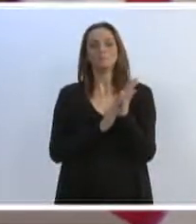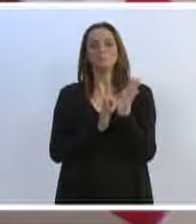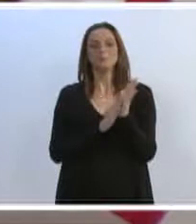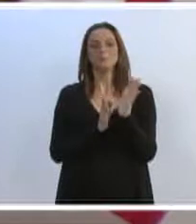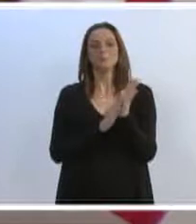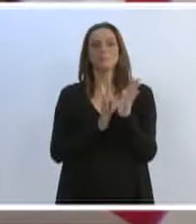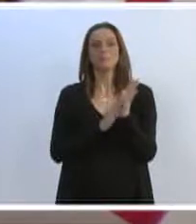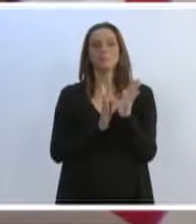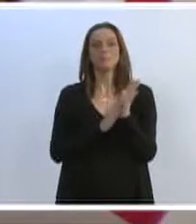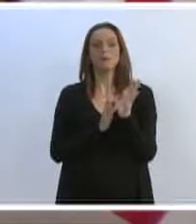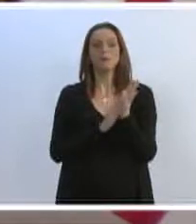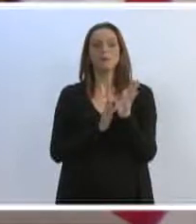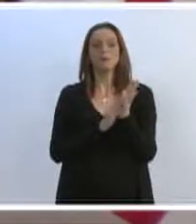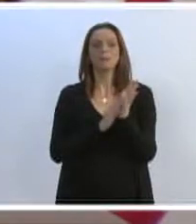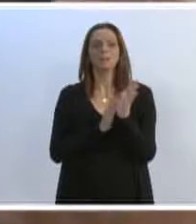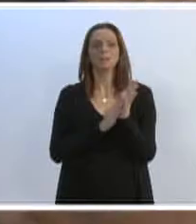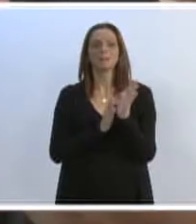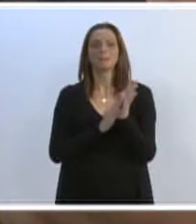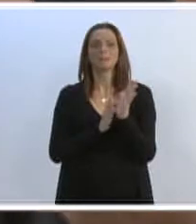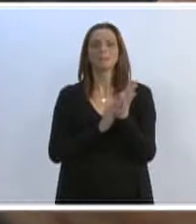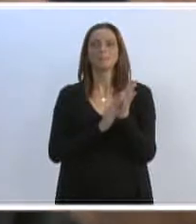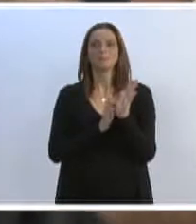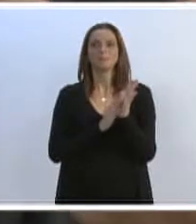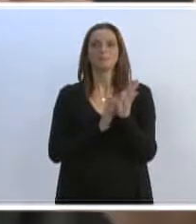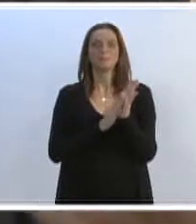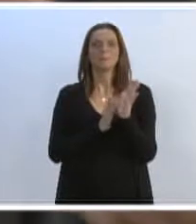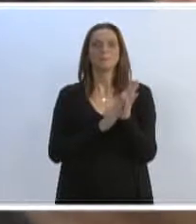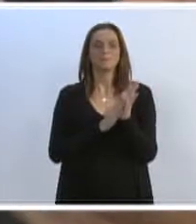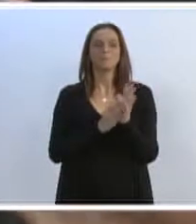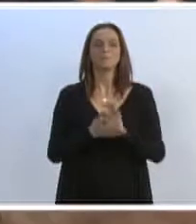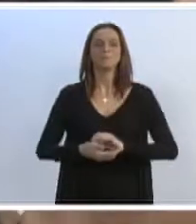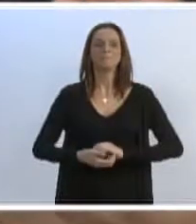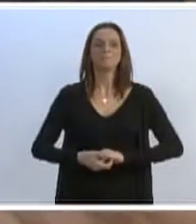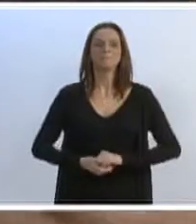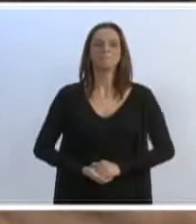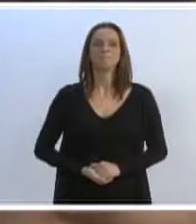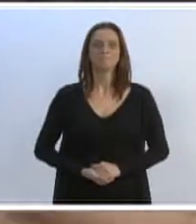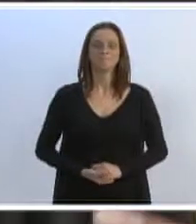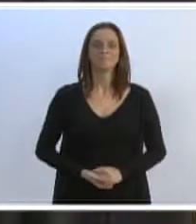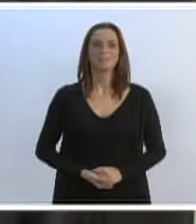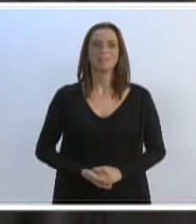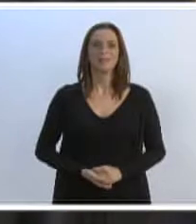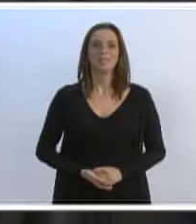ao José Ferreira da Silva e também como um tributo a ti,